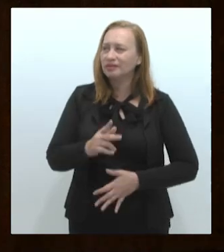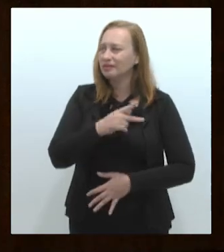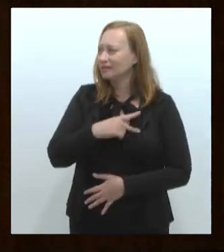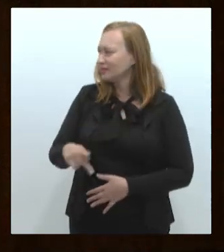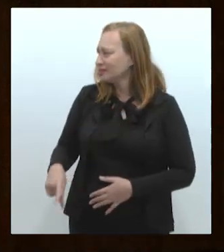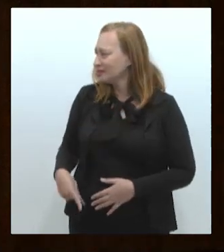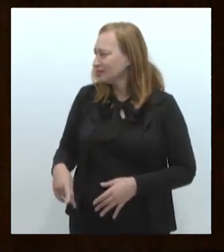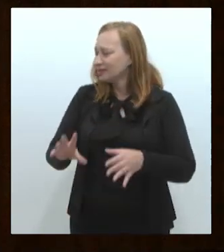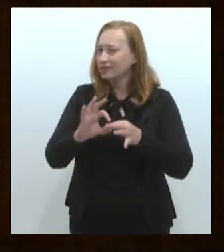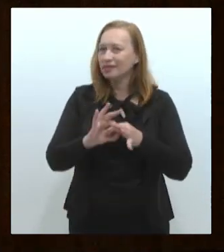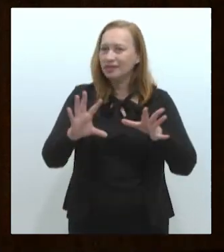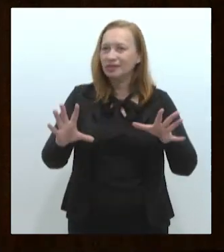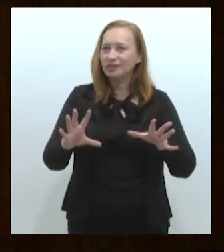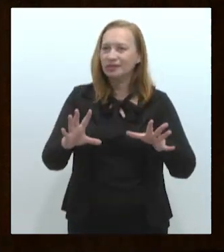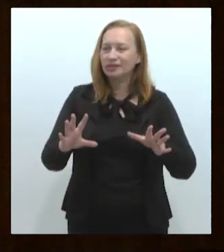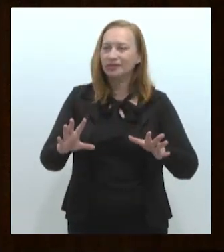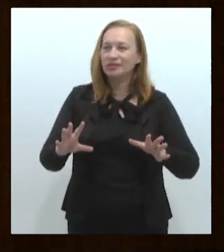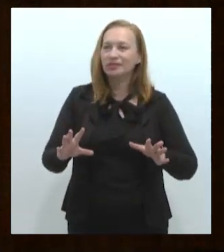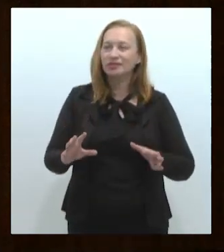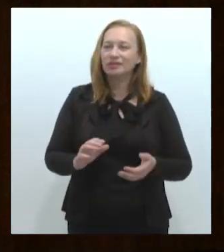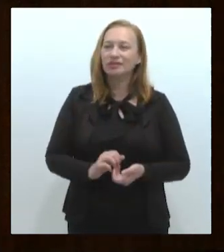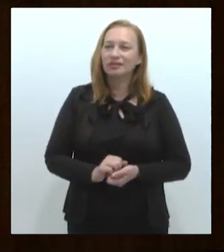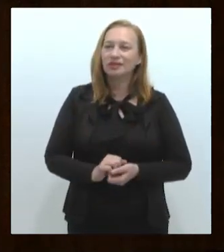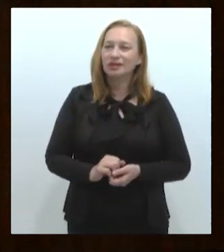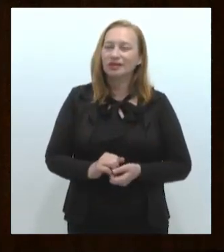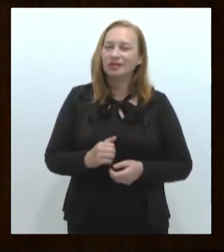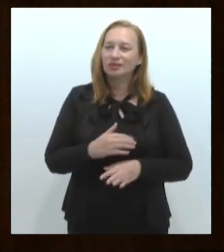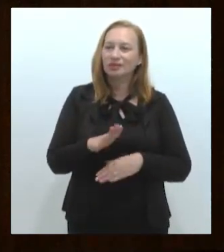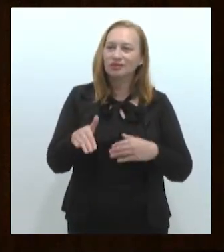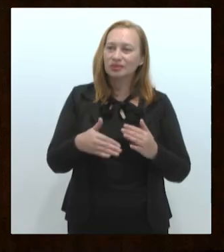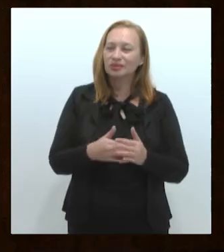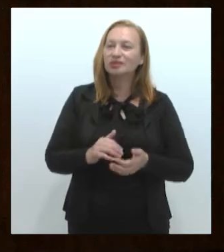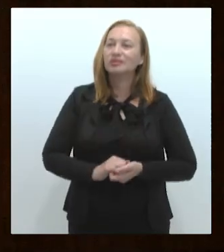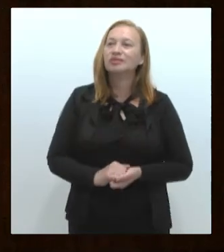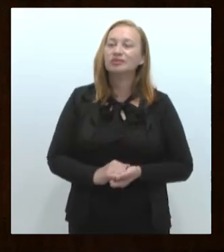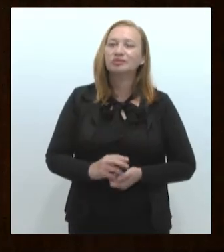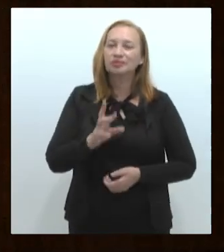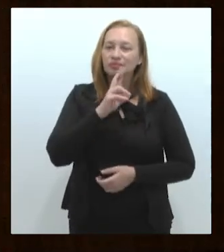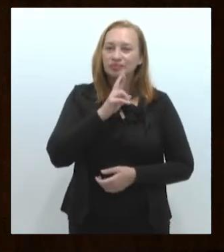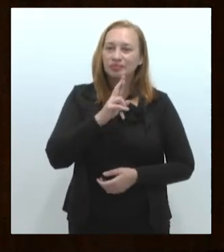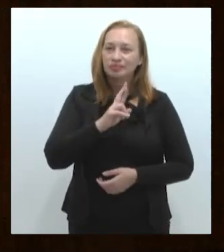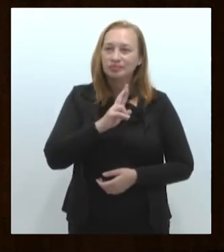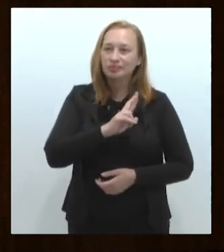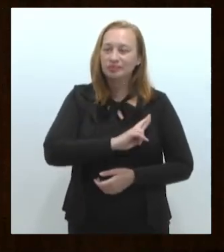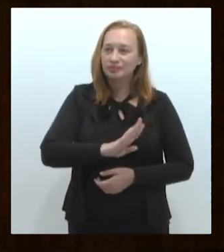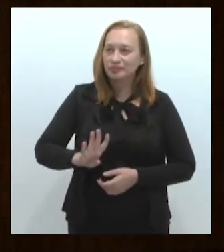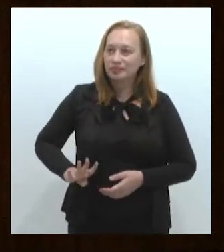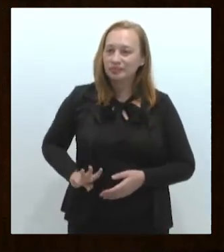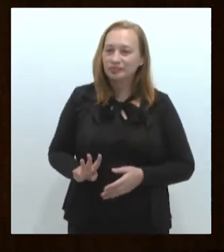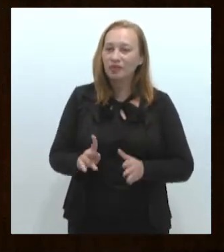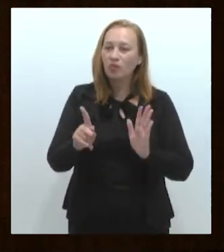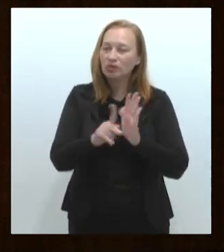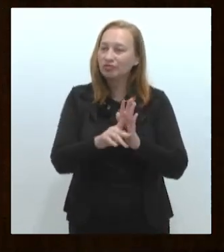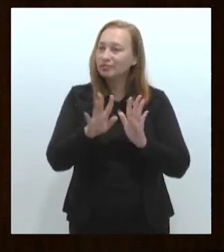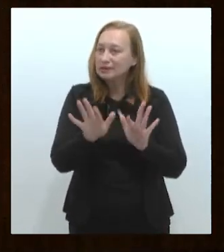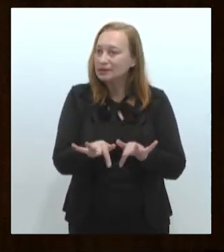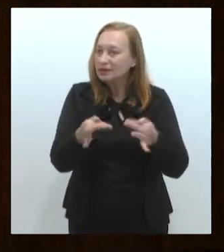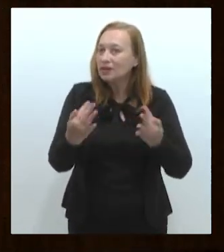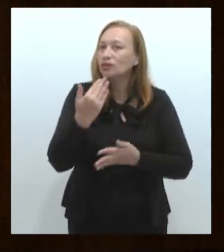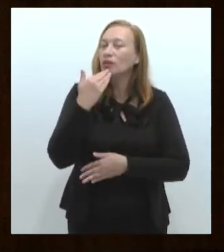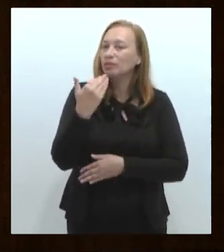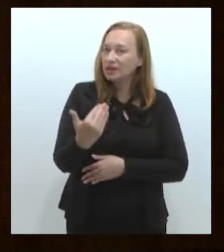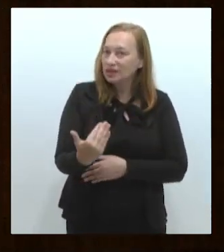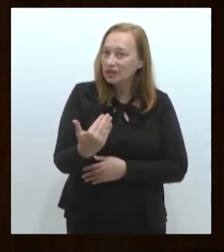nosso presidente democrático unânime, Rodrigo Bacelar. Esse projeto é um projeto simples, foi